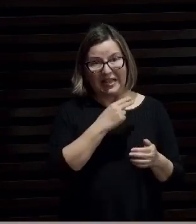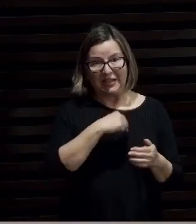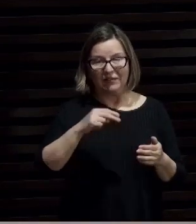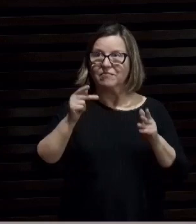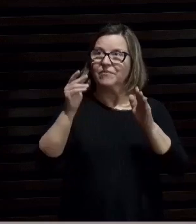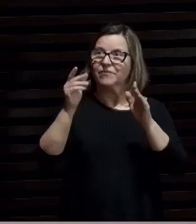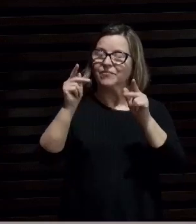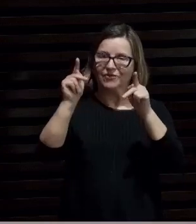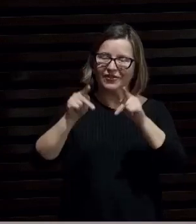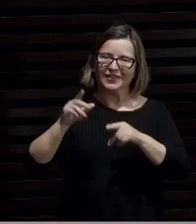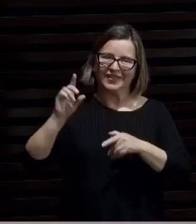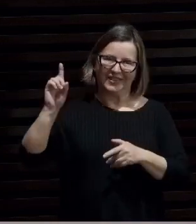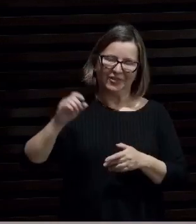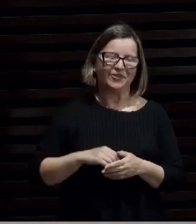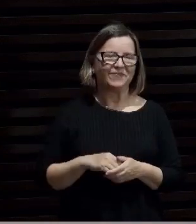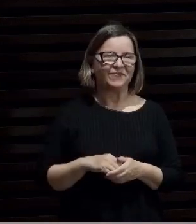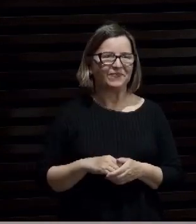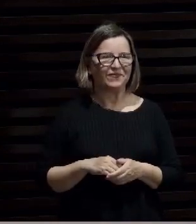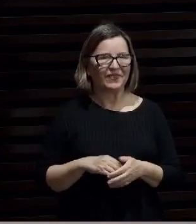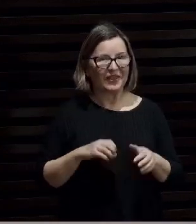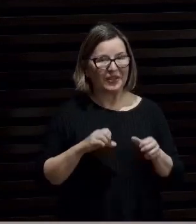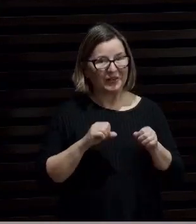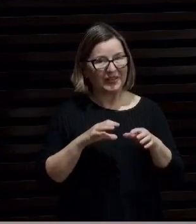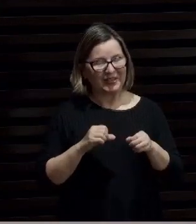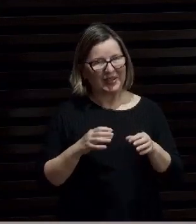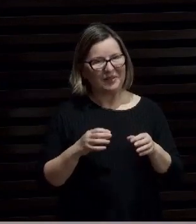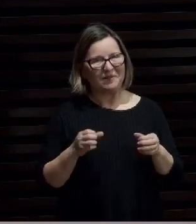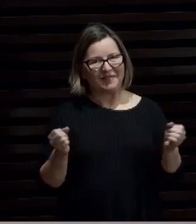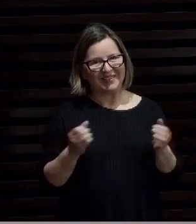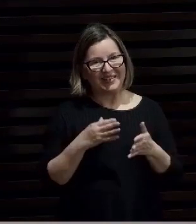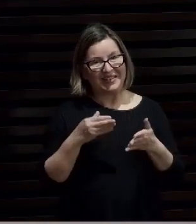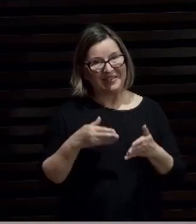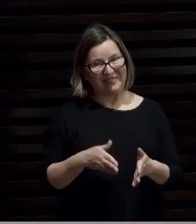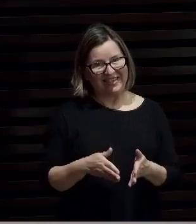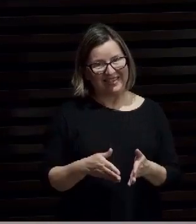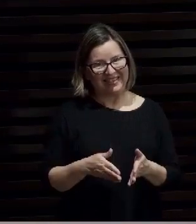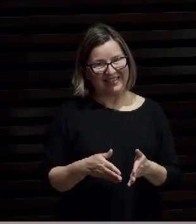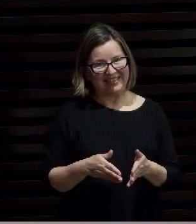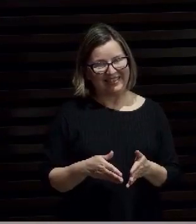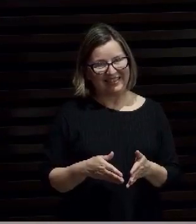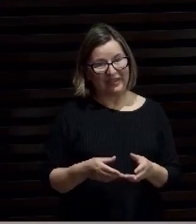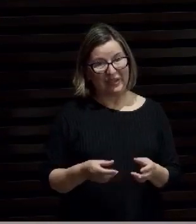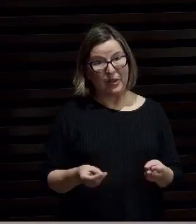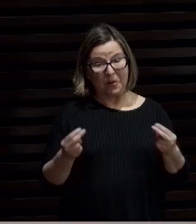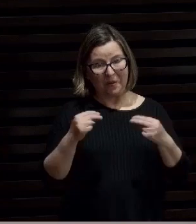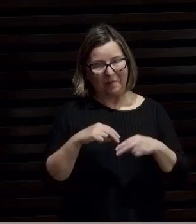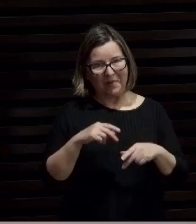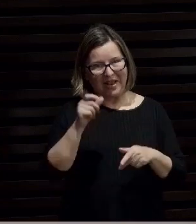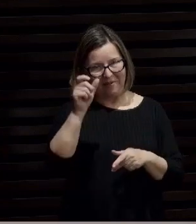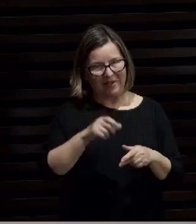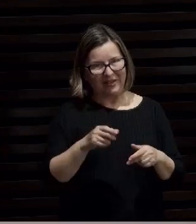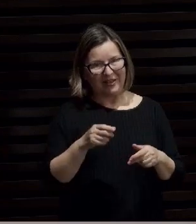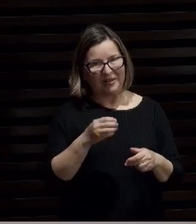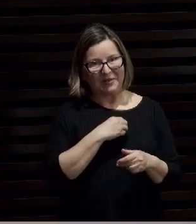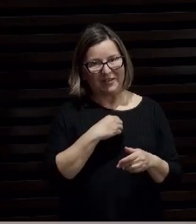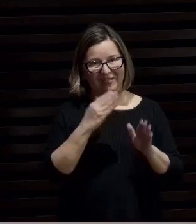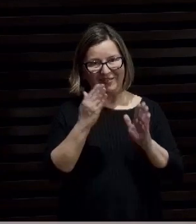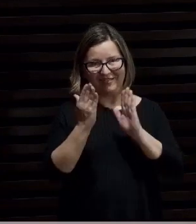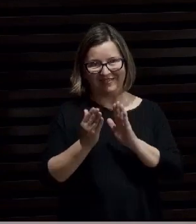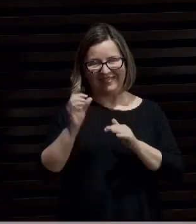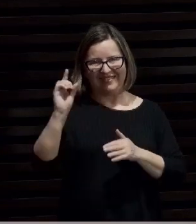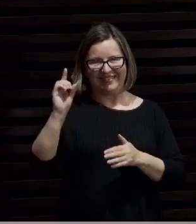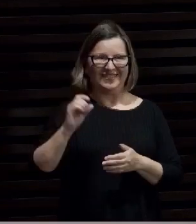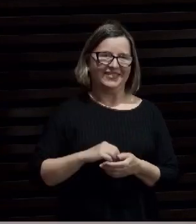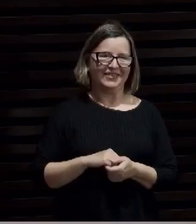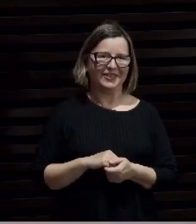do novo nascimento faz justamente isso. Humilha o pecador diante de Deus.